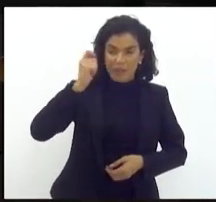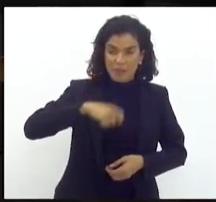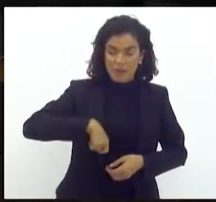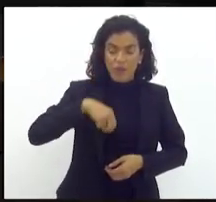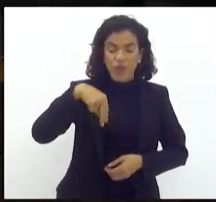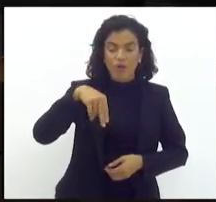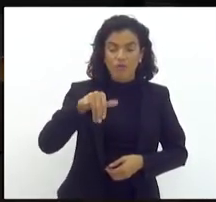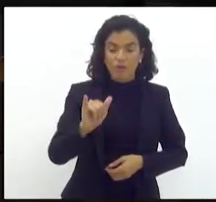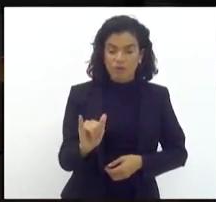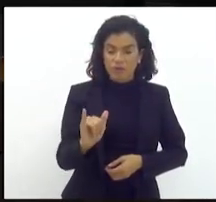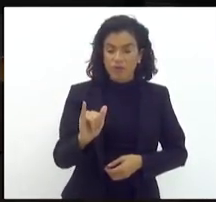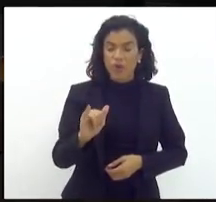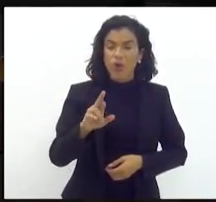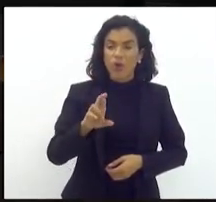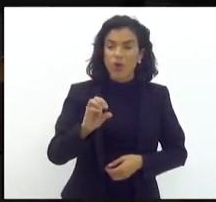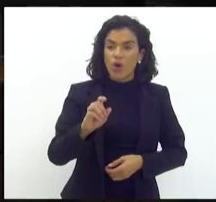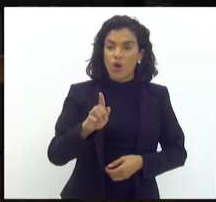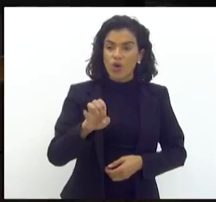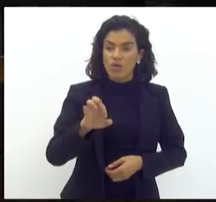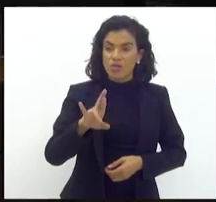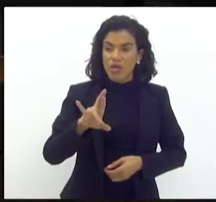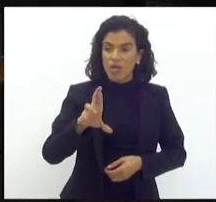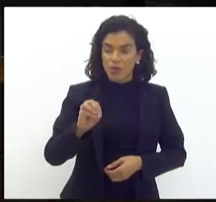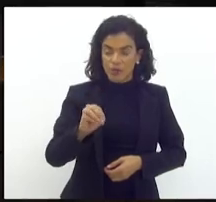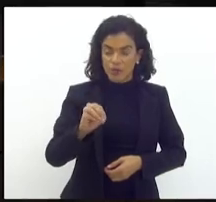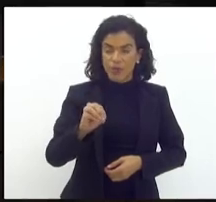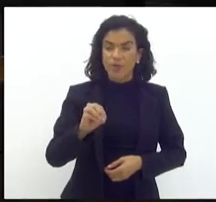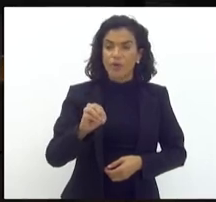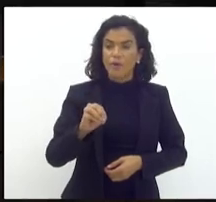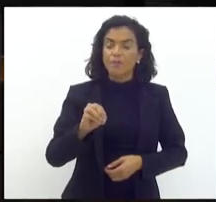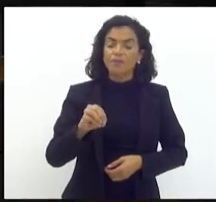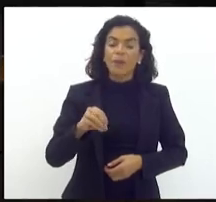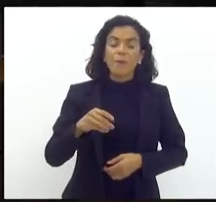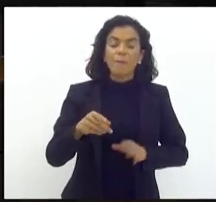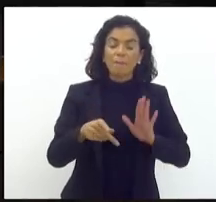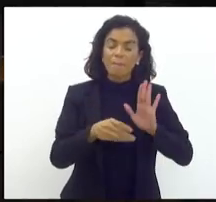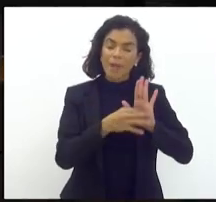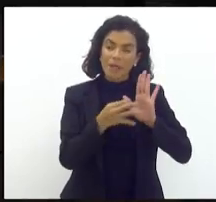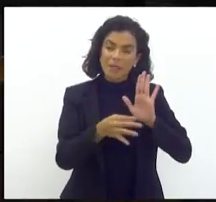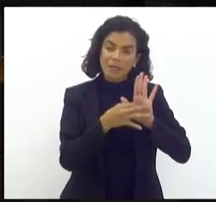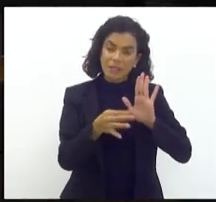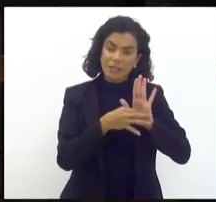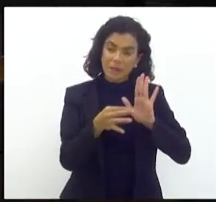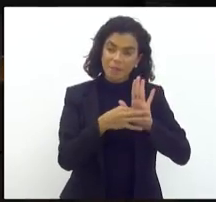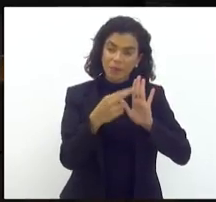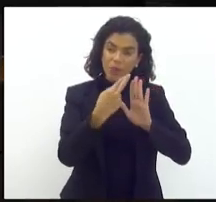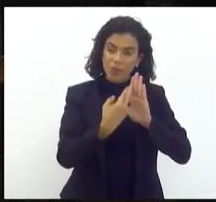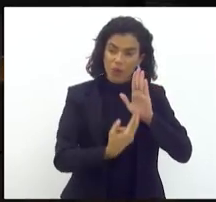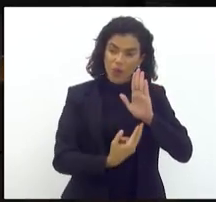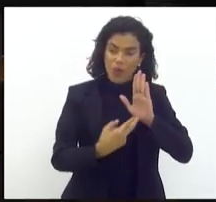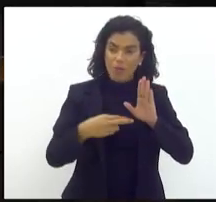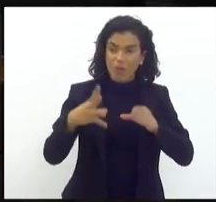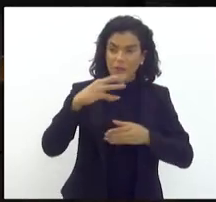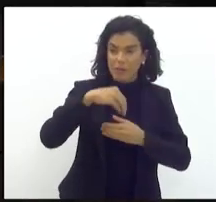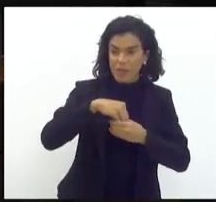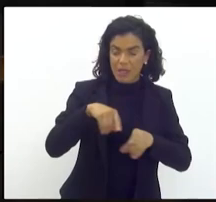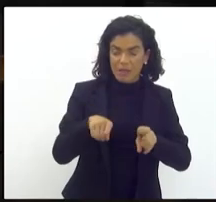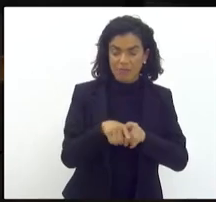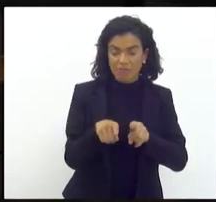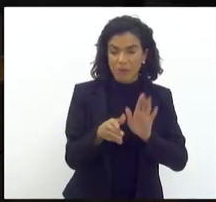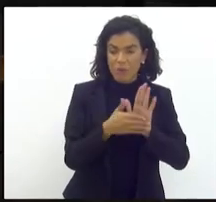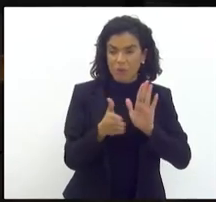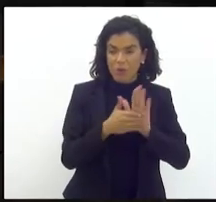Nova Iguaçu Rogério Martins Lisboa parecendo a comissão de normas internas e proposições externas